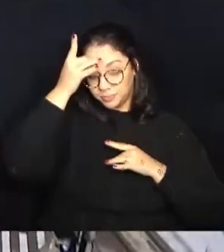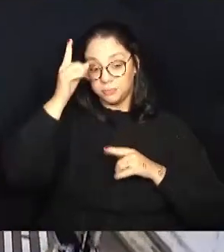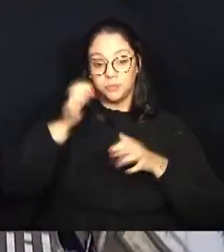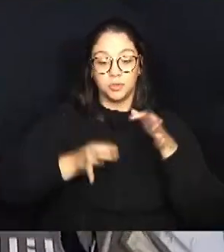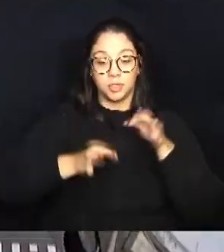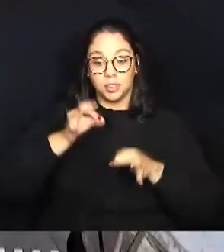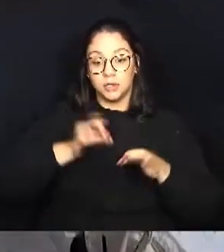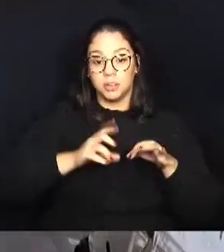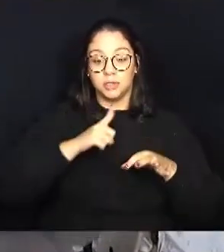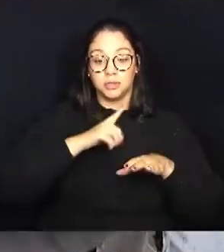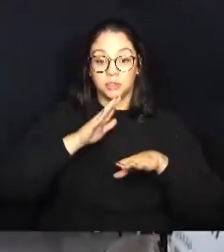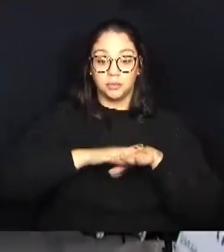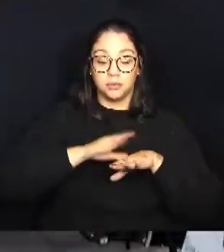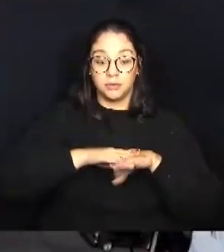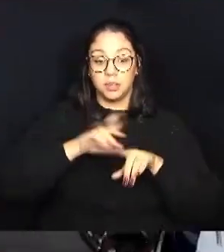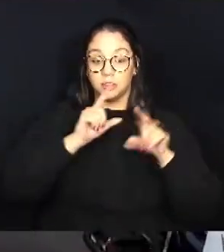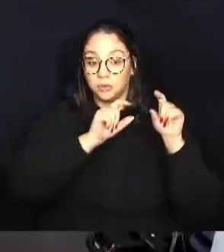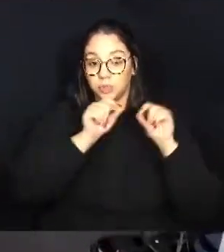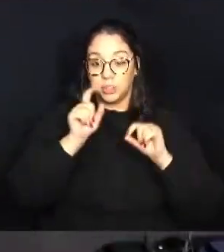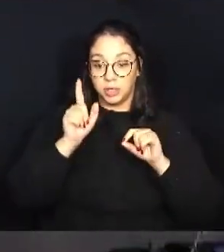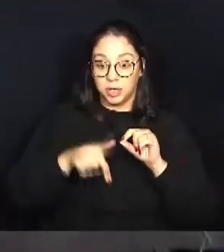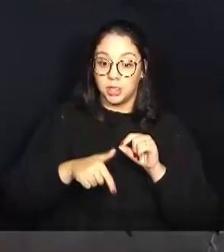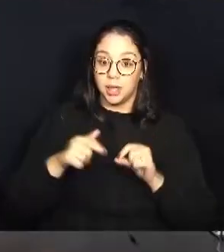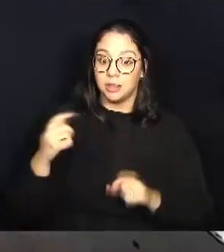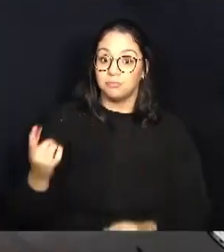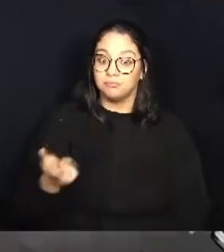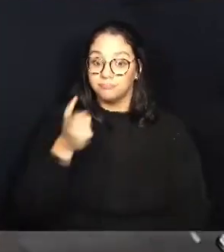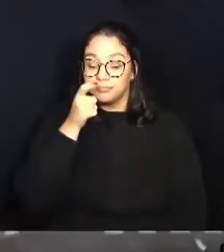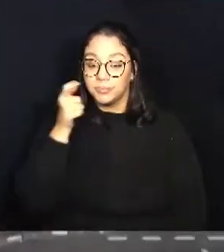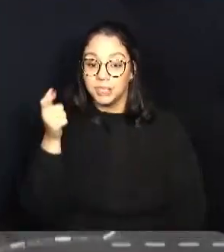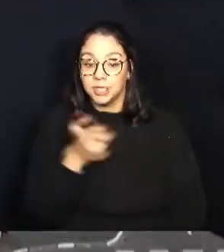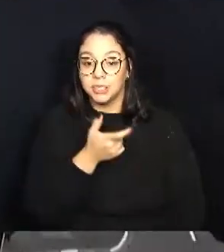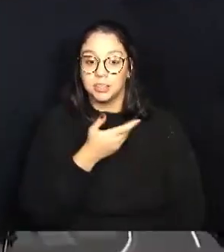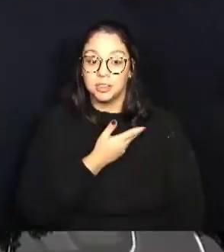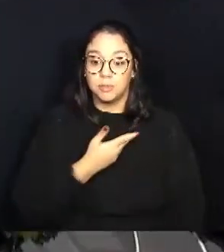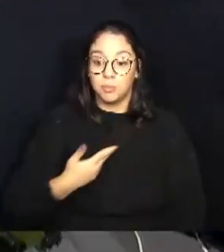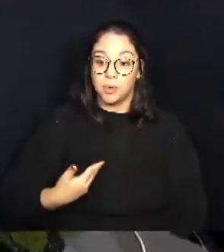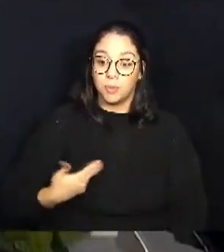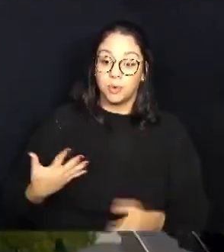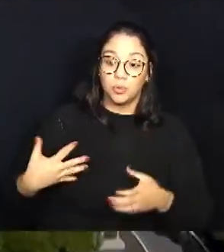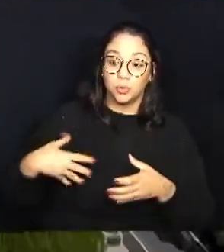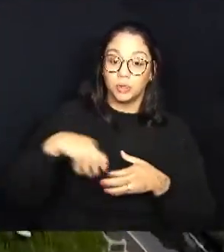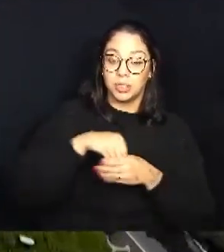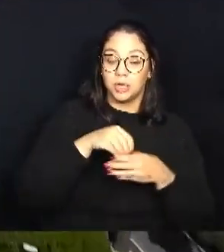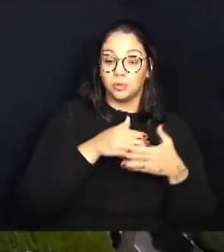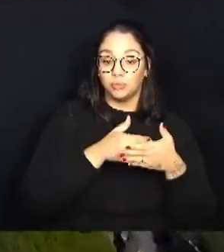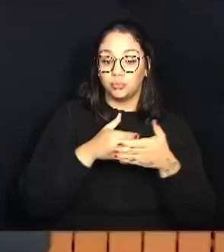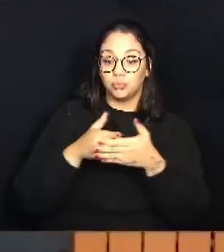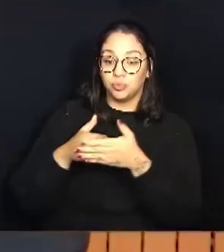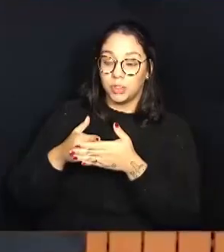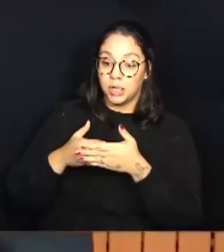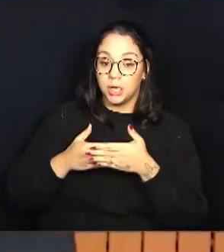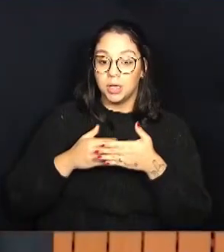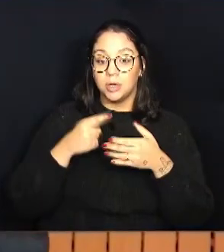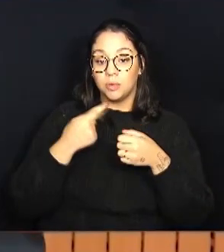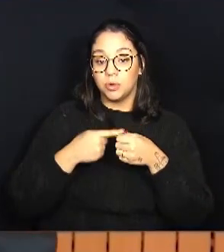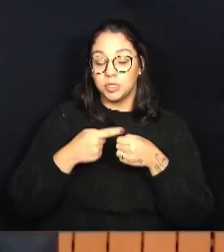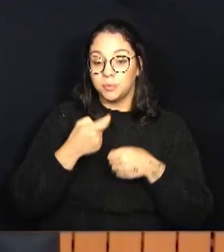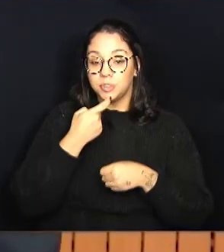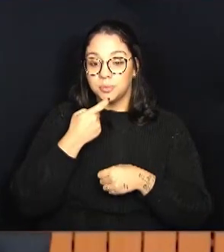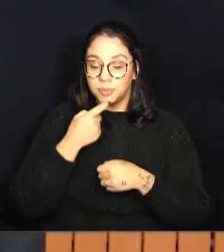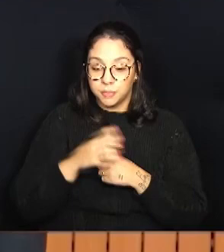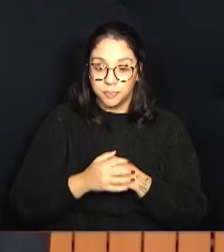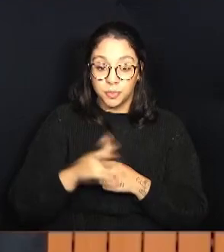tiverem realizado ações de relevado interesse público dentro dos limites do município de Campinas. O